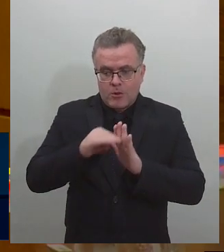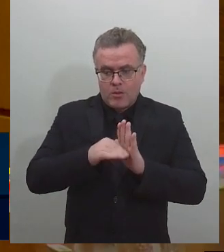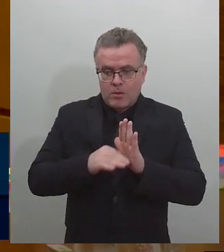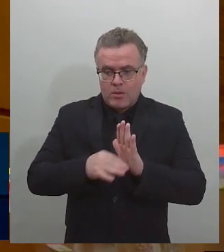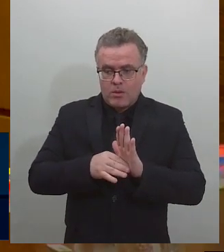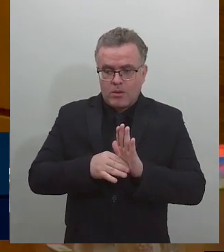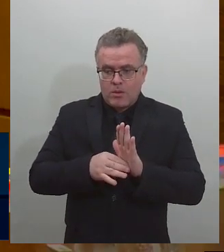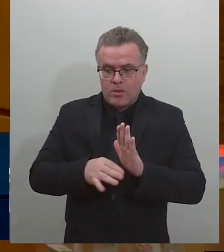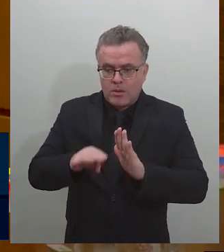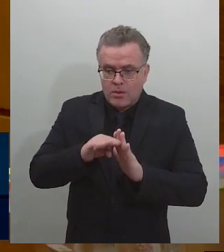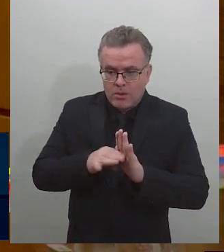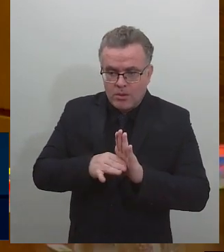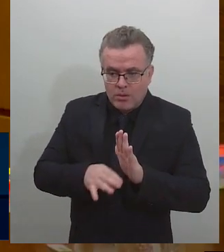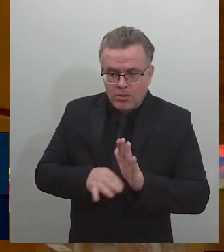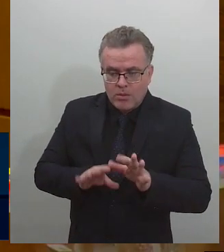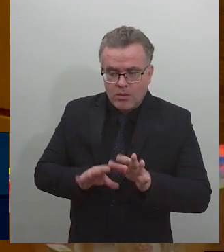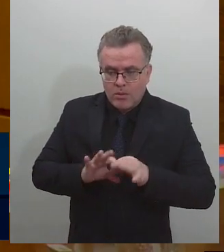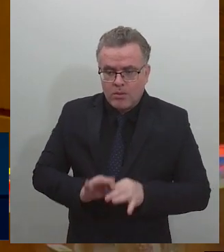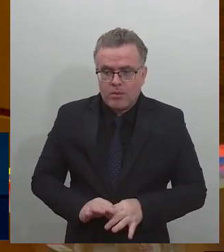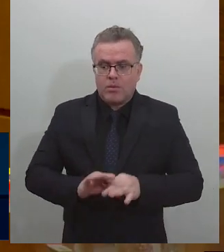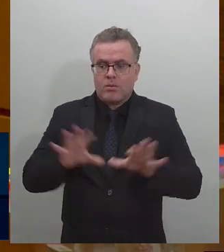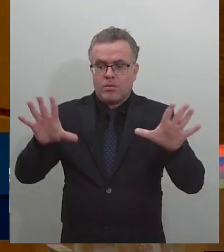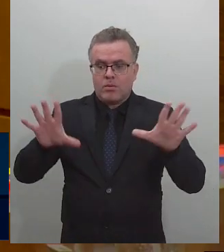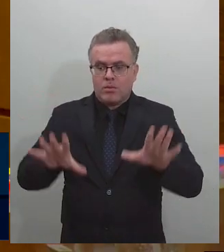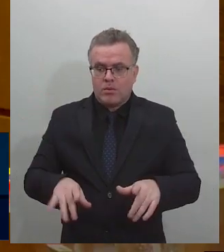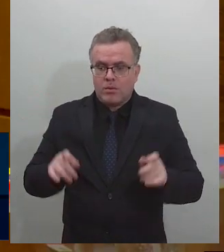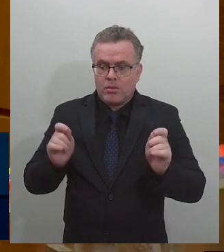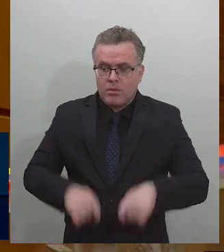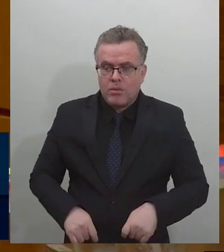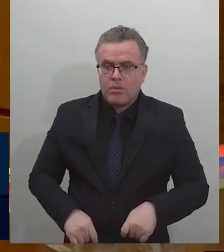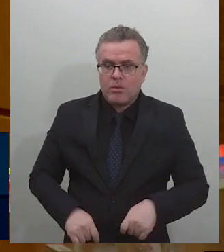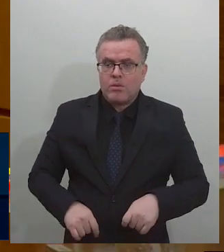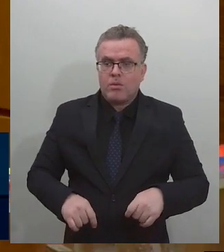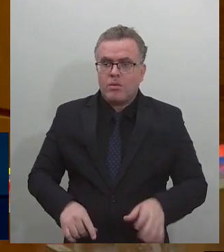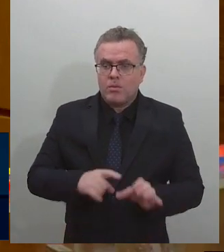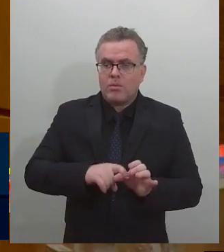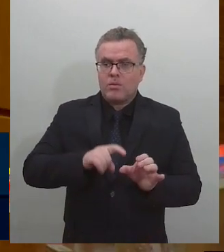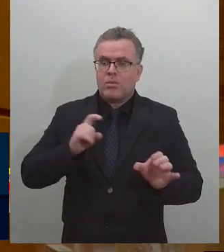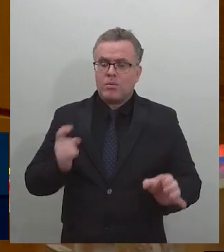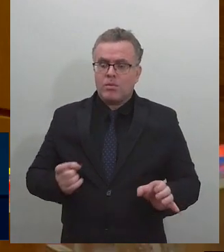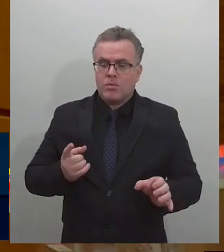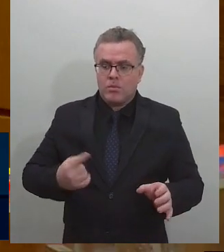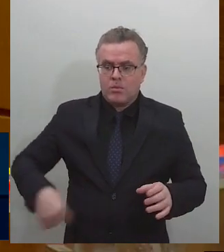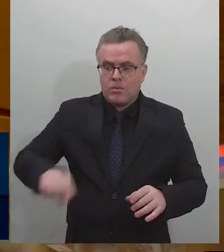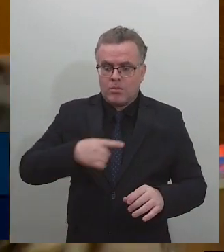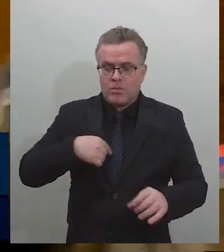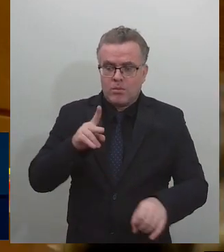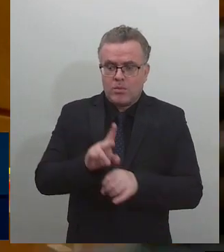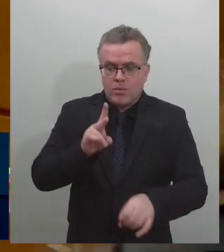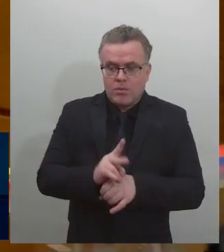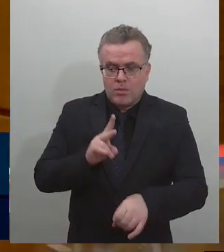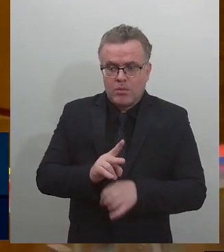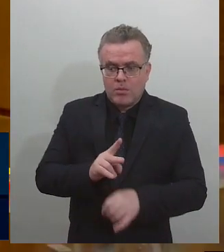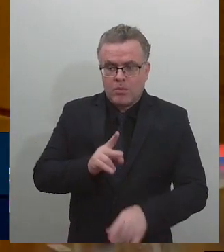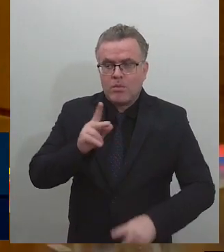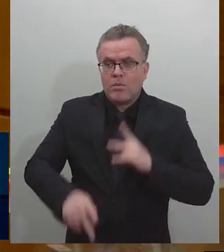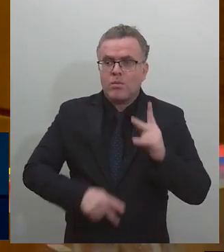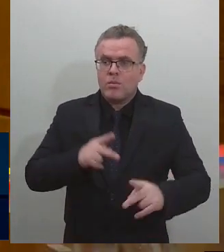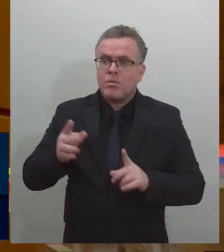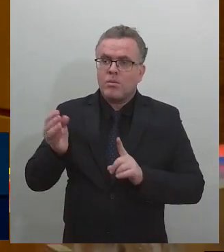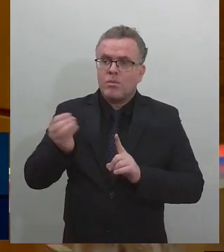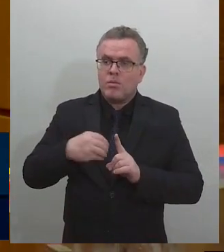desprivatização da cidade de Aracaju, do cuidado da população mais vulnerável e de garantia de